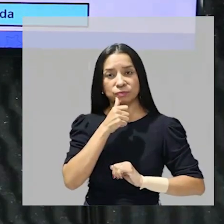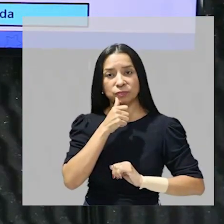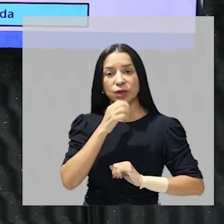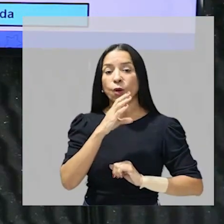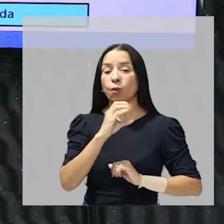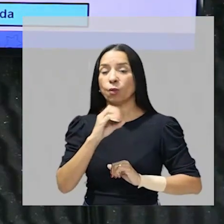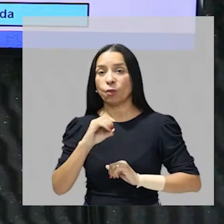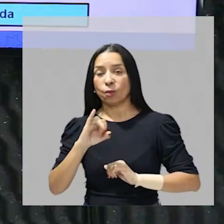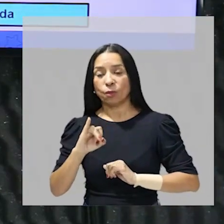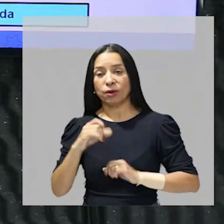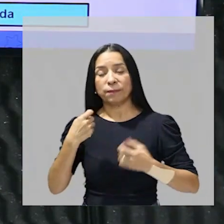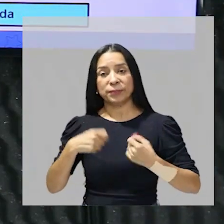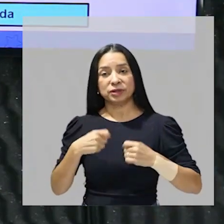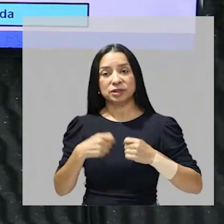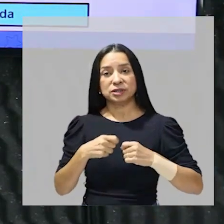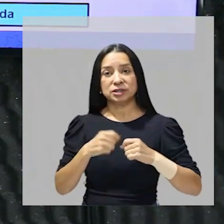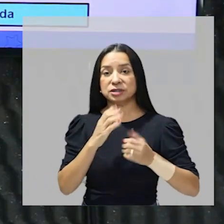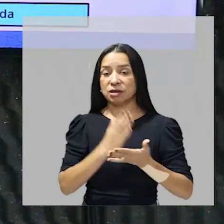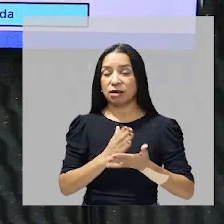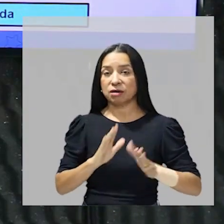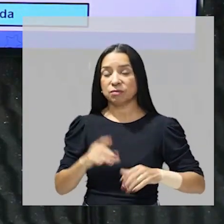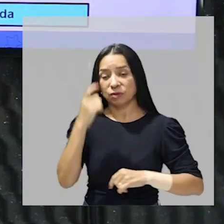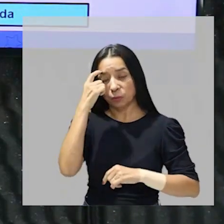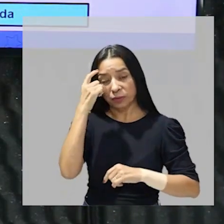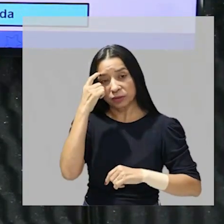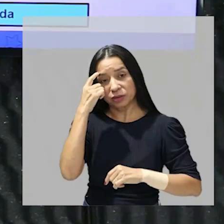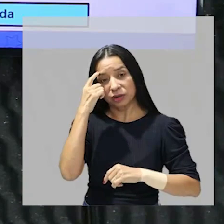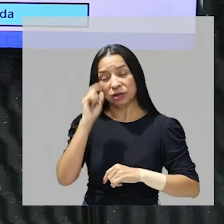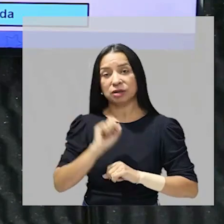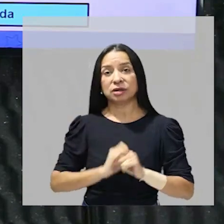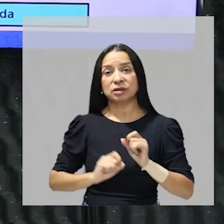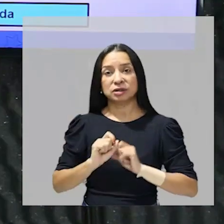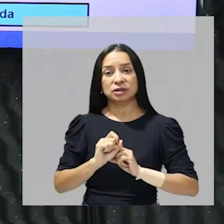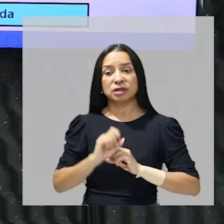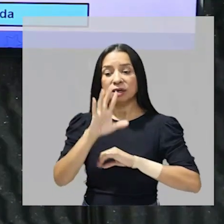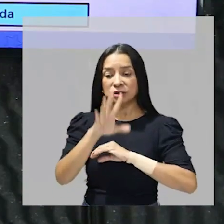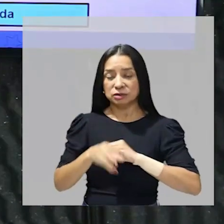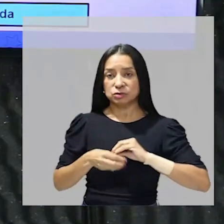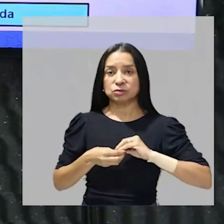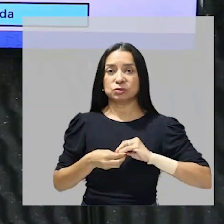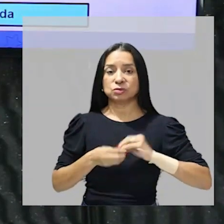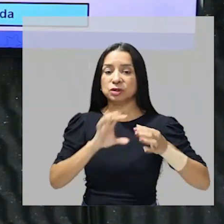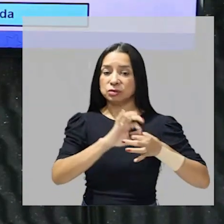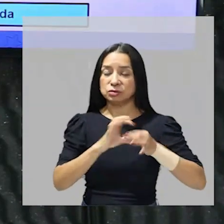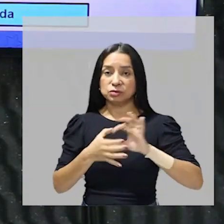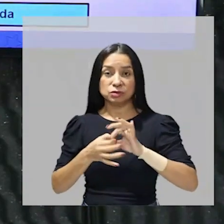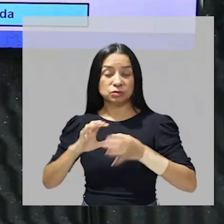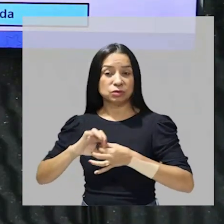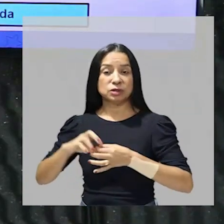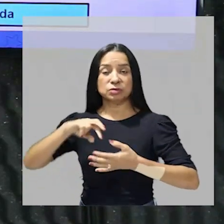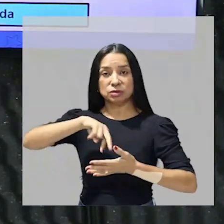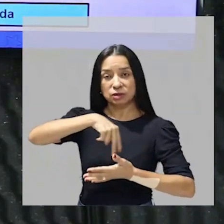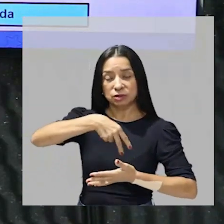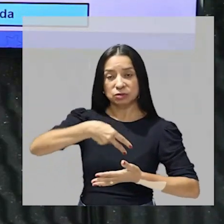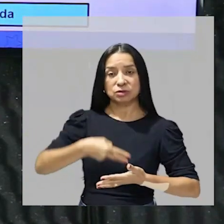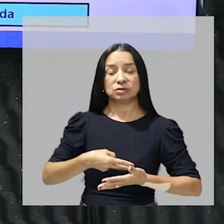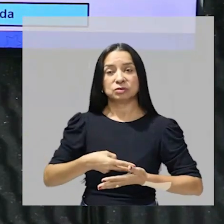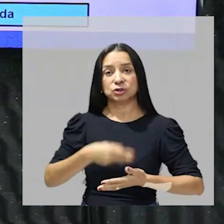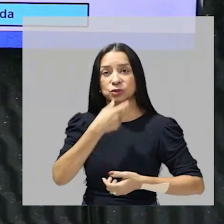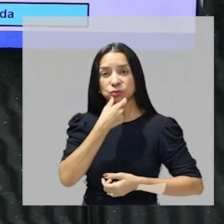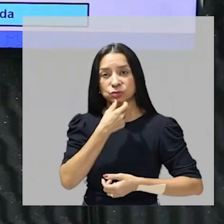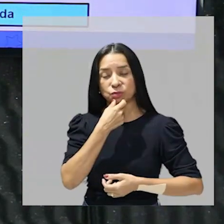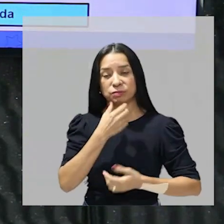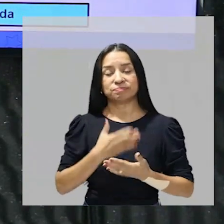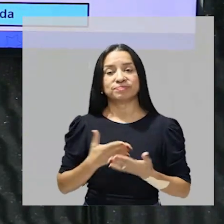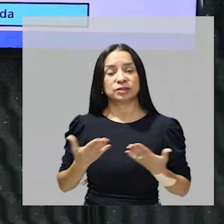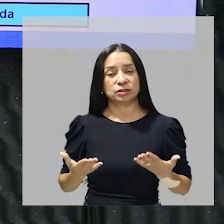Olímpico Internacional tem que romper com essa ideia e adicionar aos Jogos Olímpicos também a ginástica rítmica dos homens.